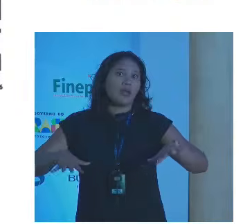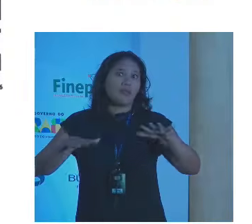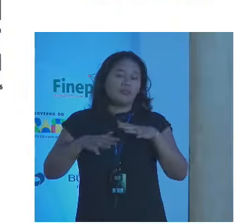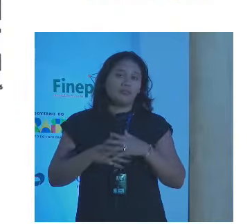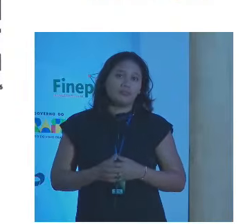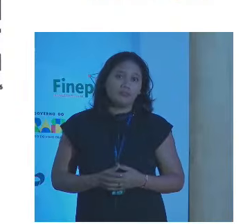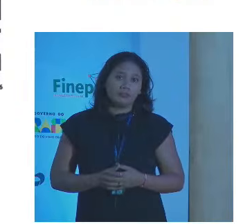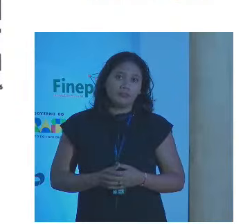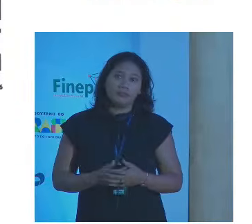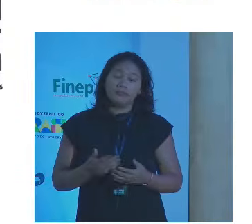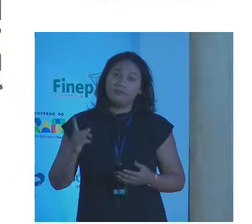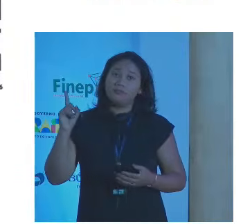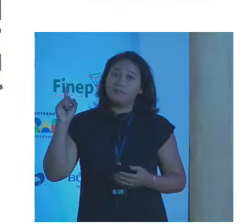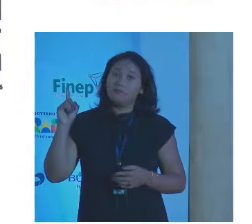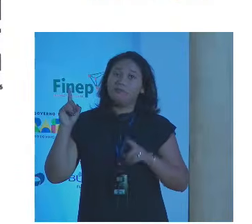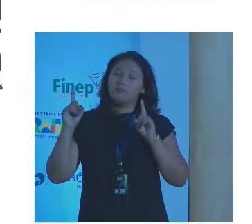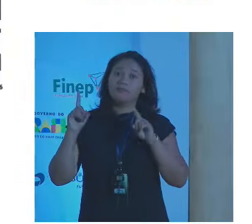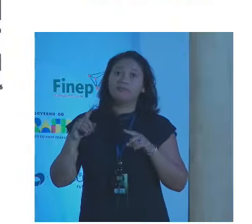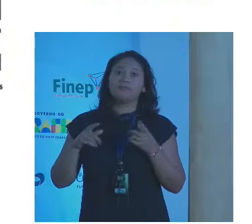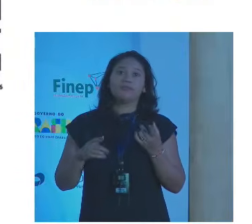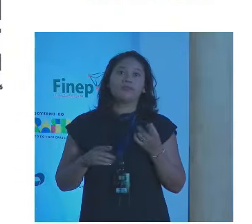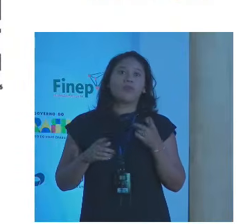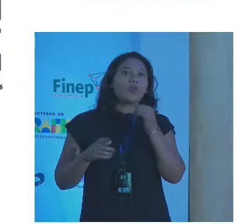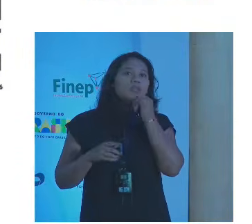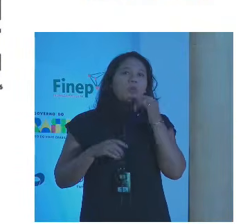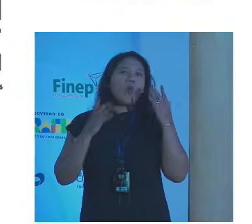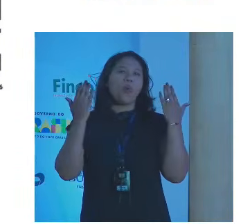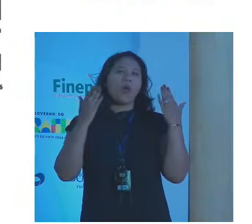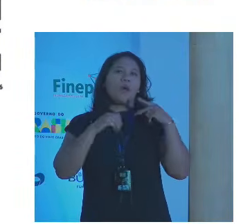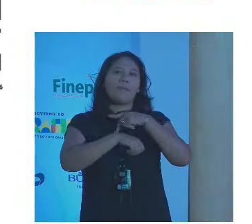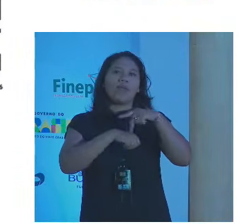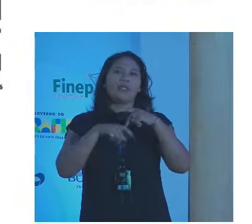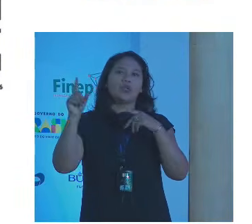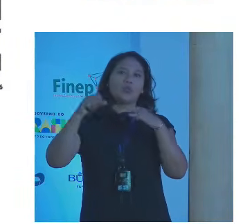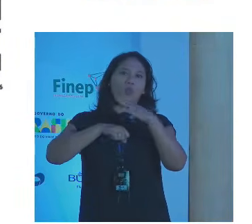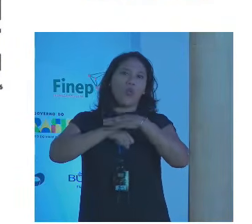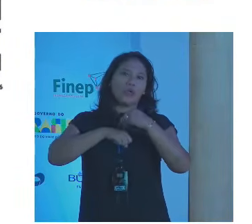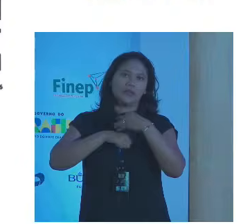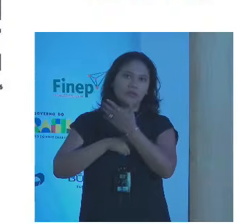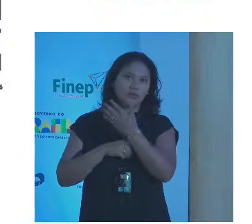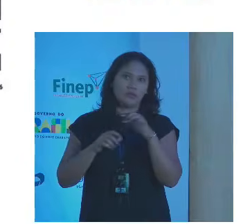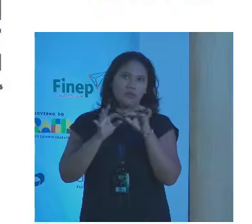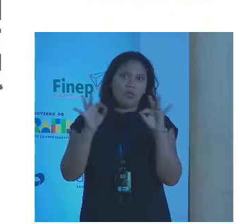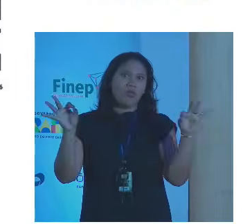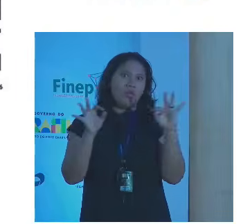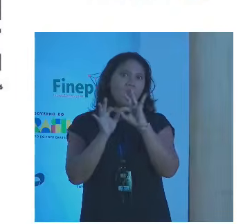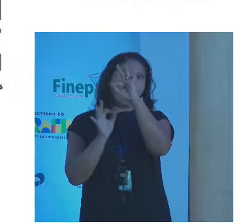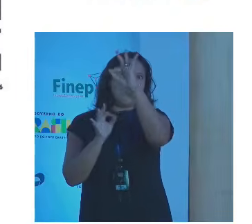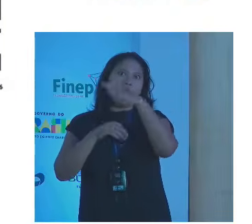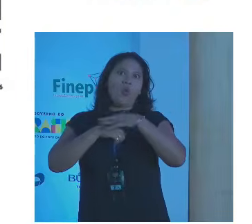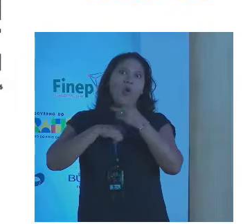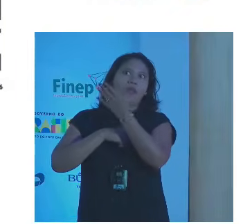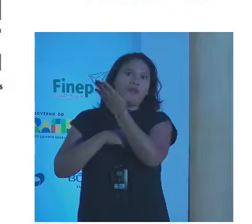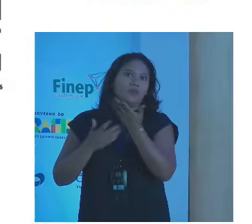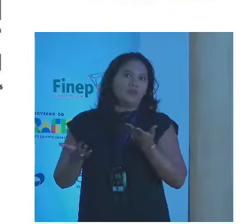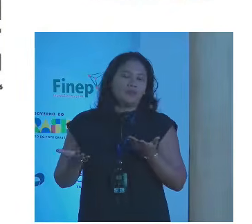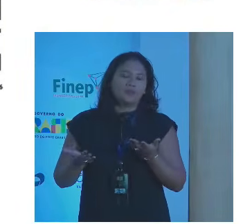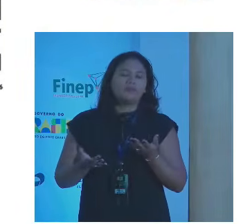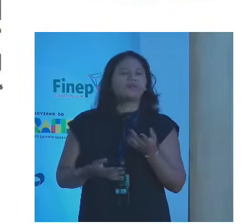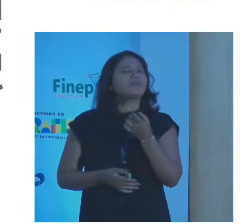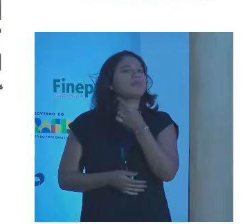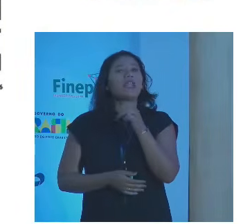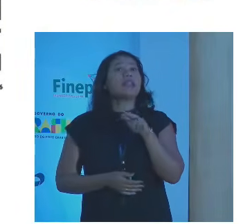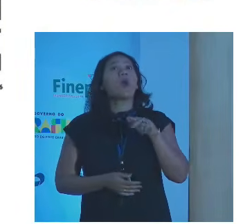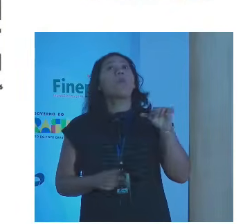novo, para ter uma escala, essa mancha seria do tamanho da Suécia, por exemplo, no caso de pior cenário. Mas isso nem é